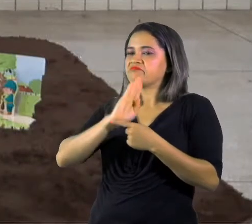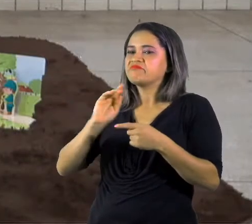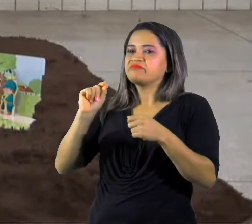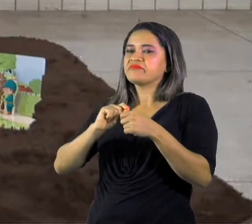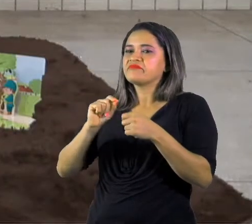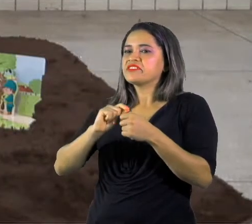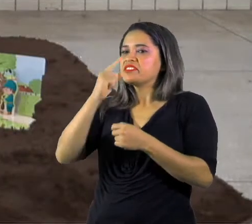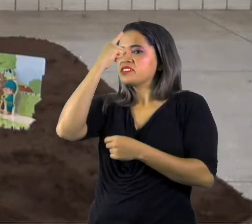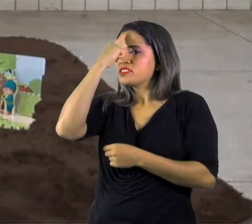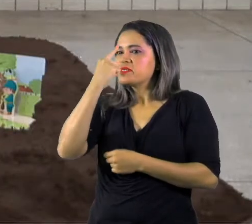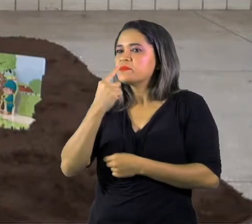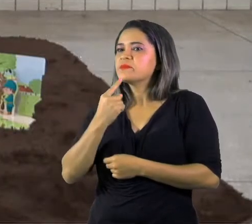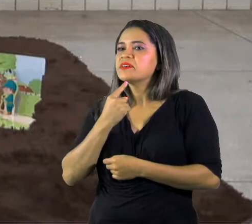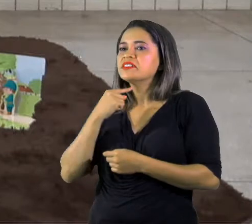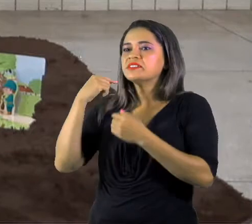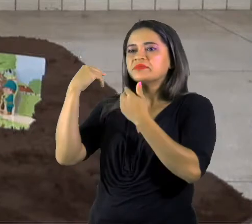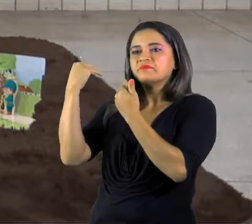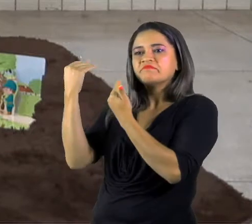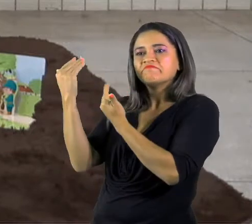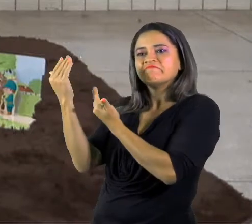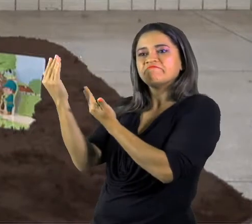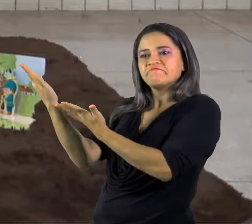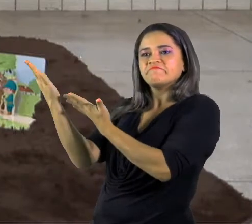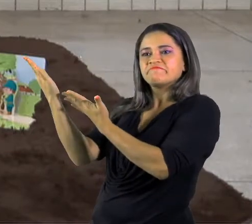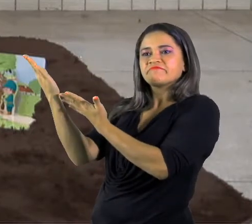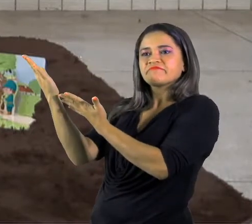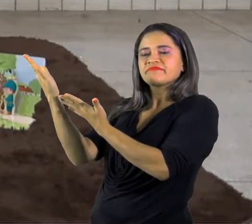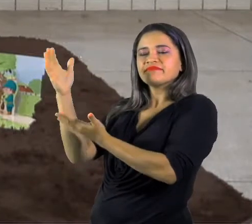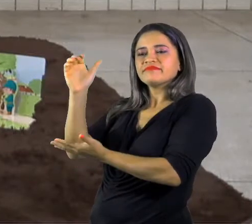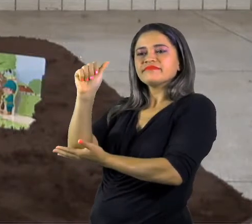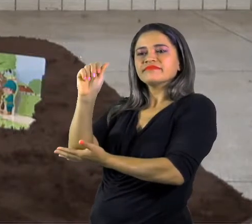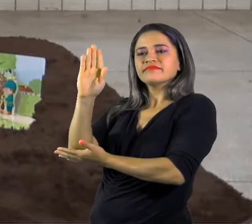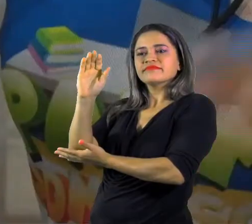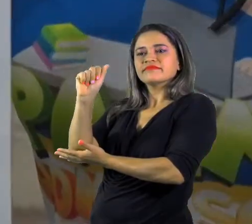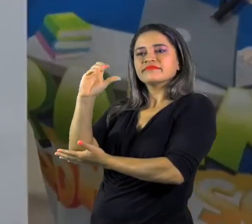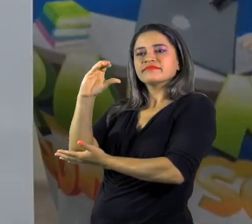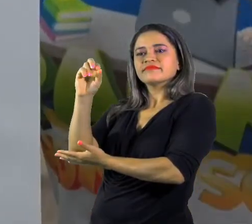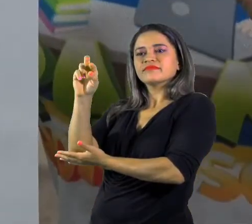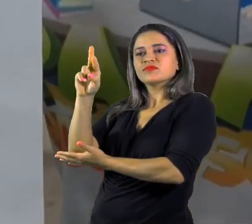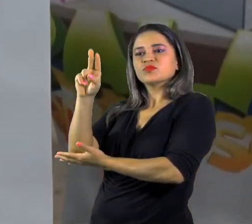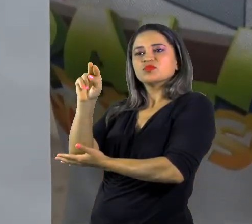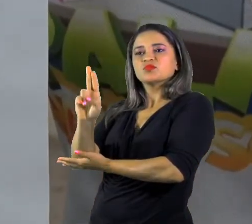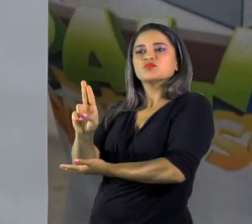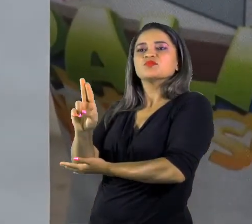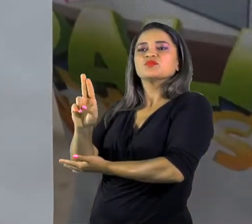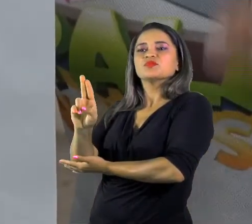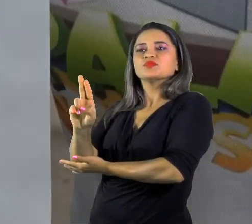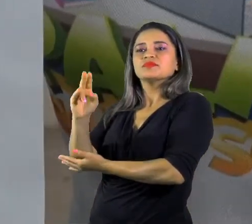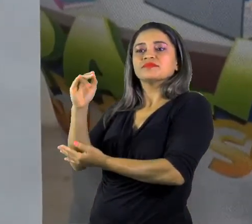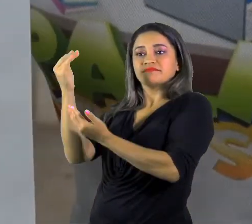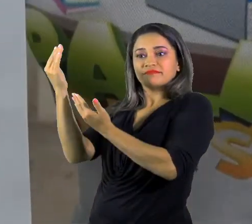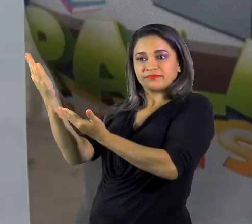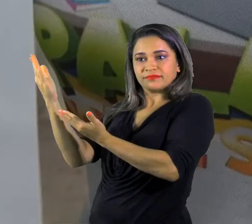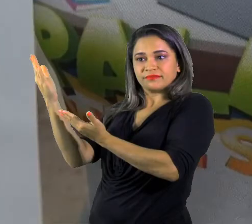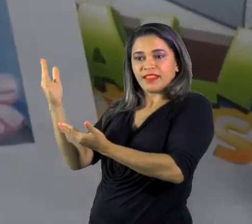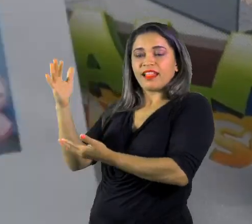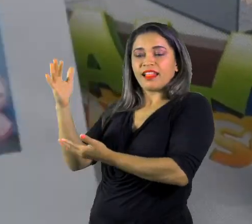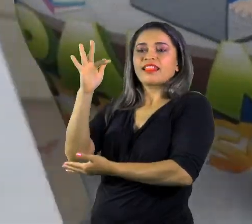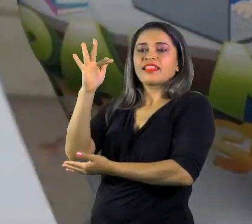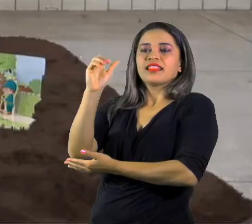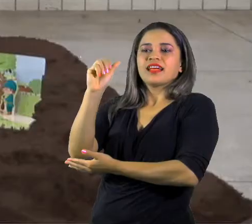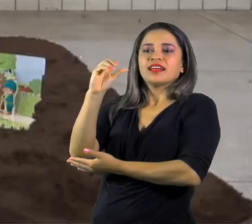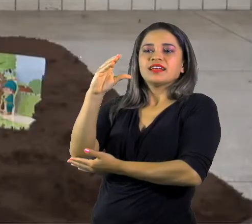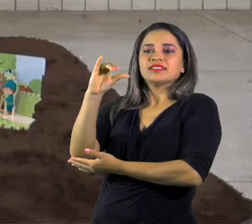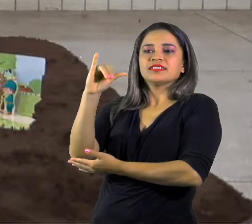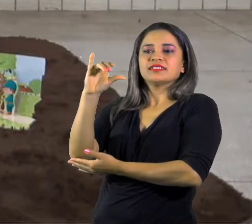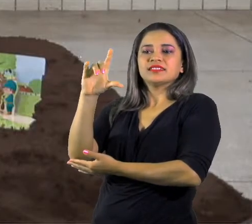imagem, essa obra do Abapuru. Então, o Abapuru, da Tarsila do Amaral, ele